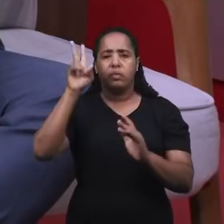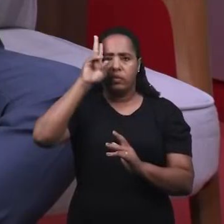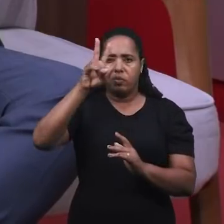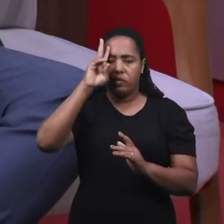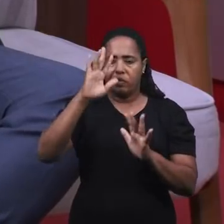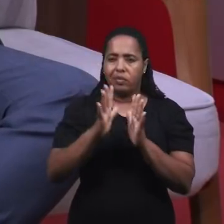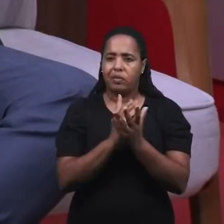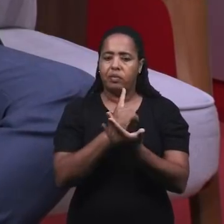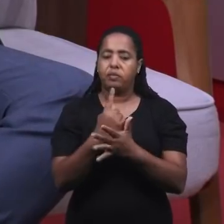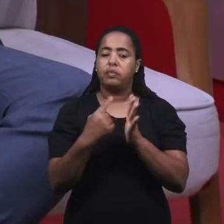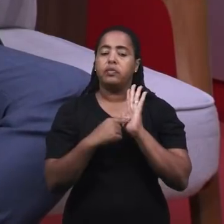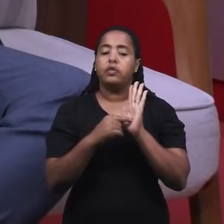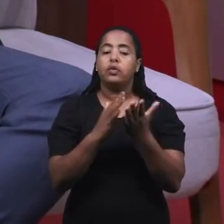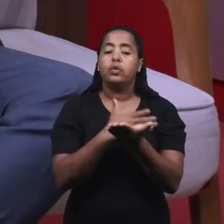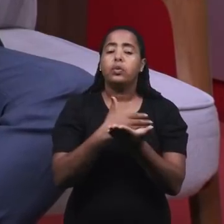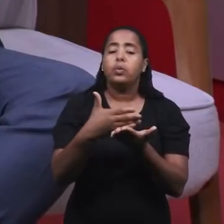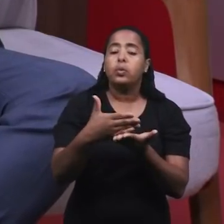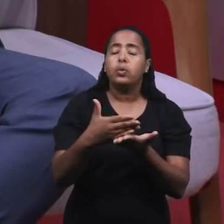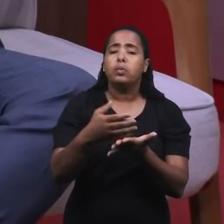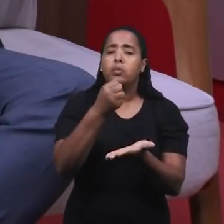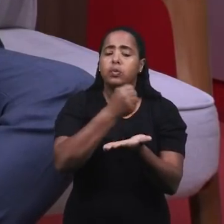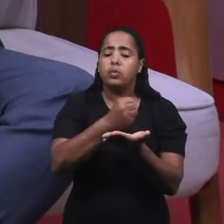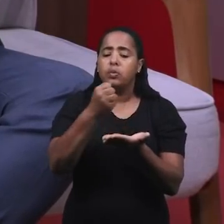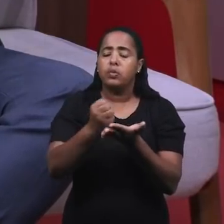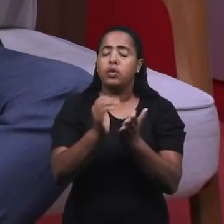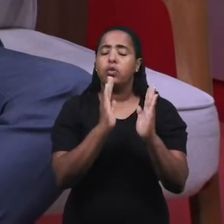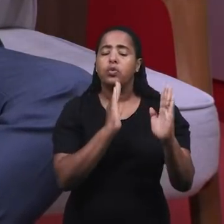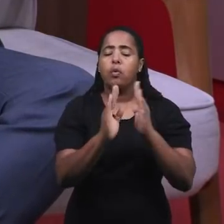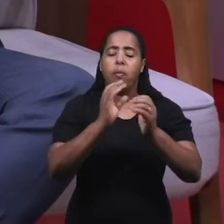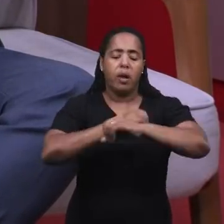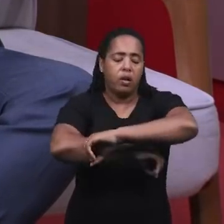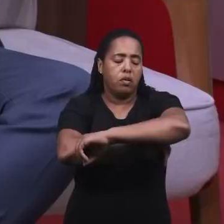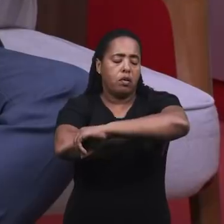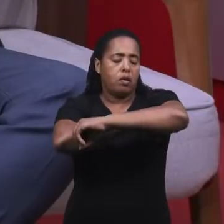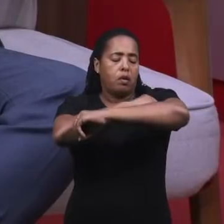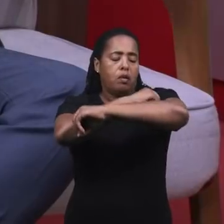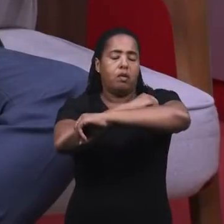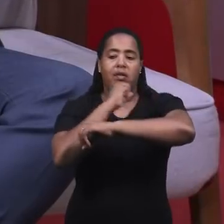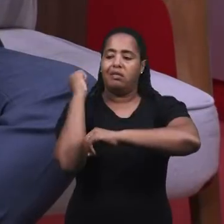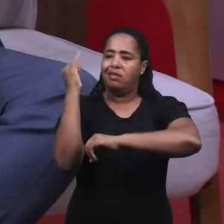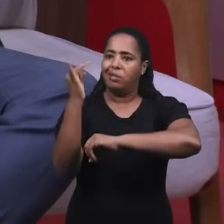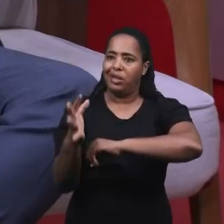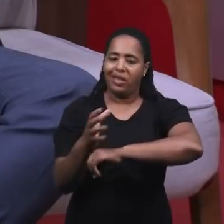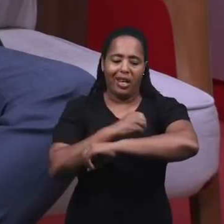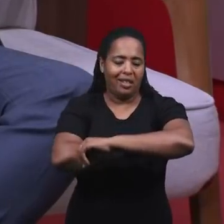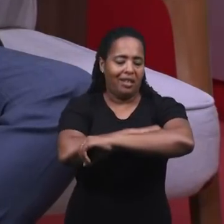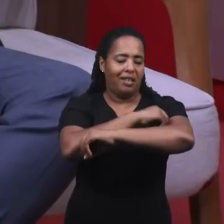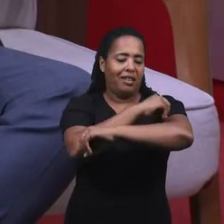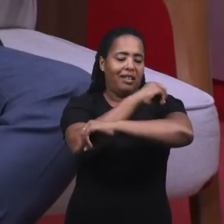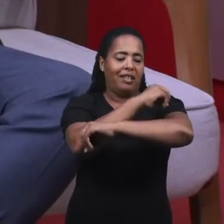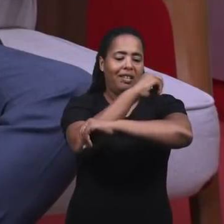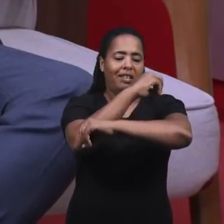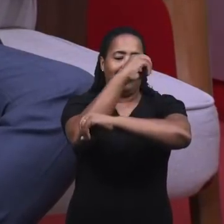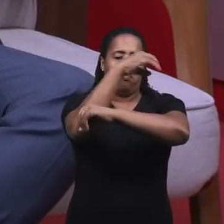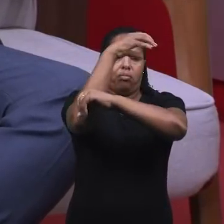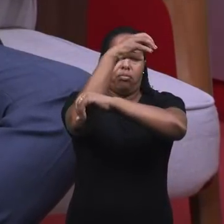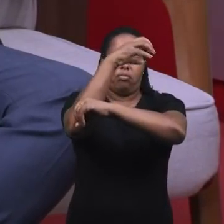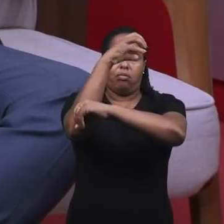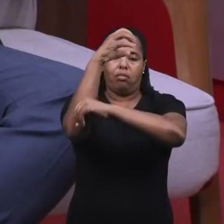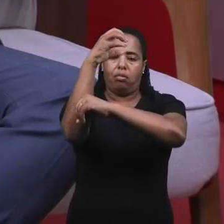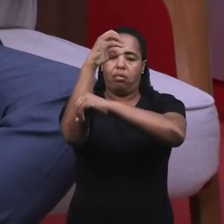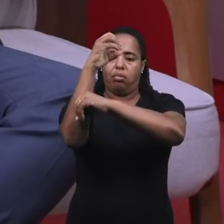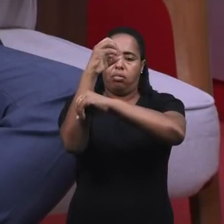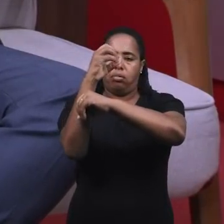começou a contratar os trabalhadores pela madrugada. Durante o dia, de manhã, à tarde, até no final